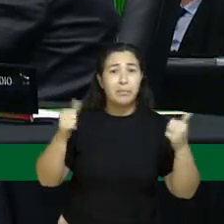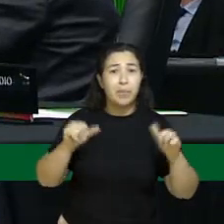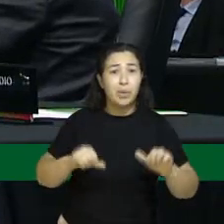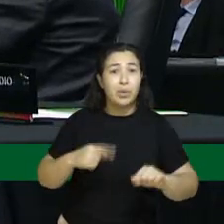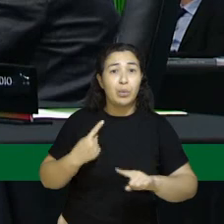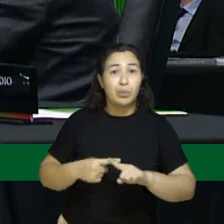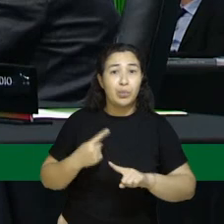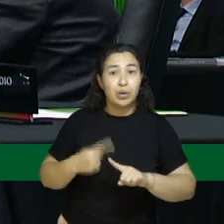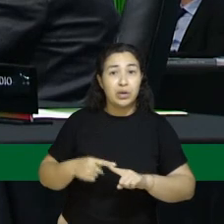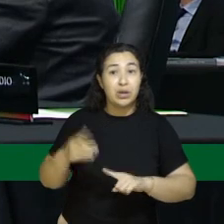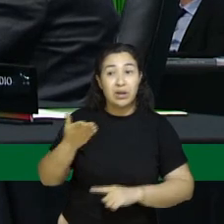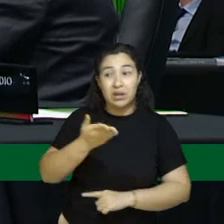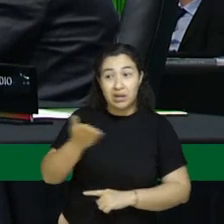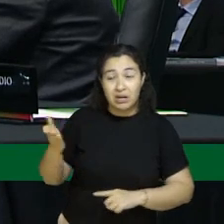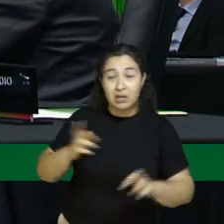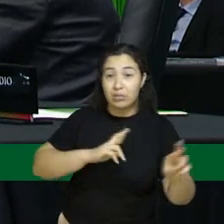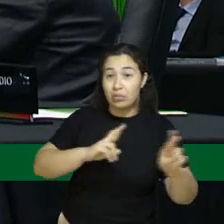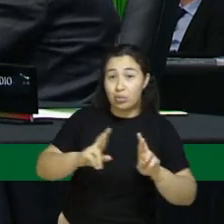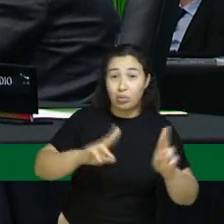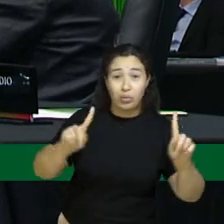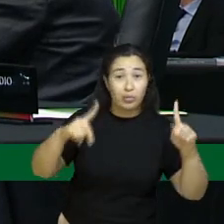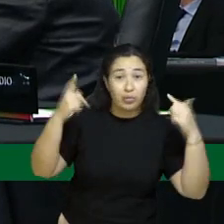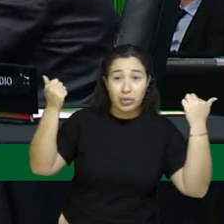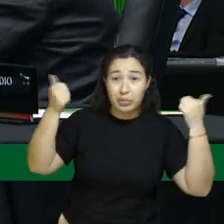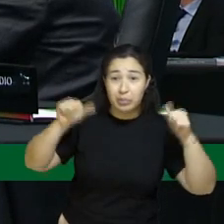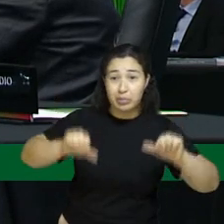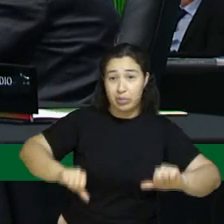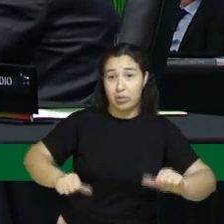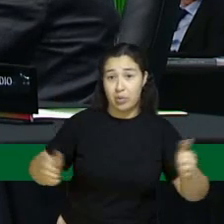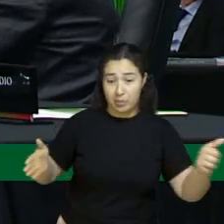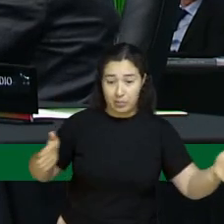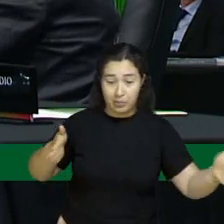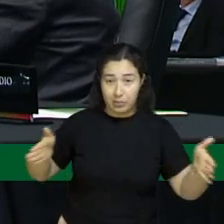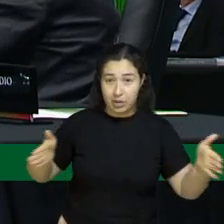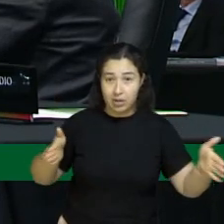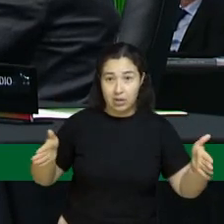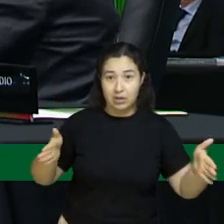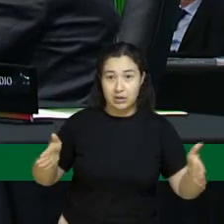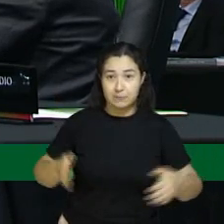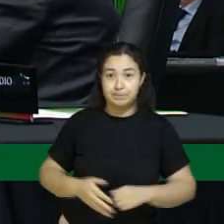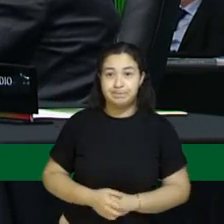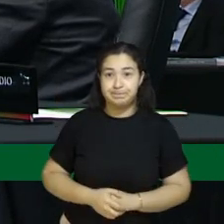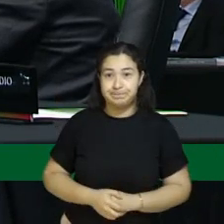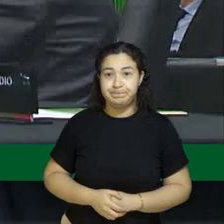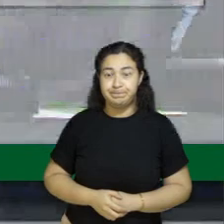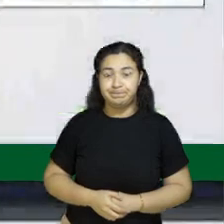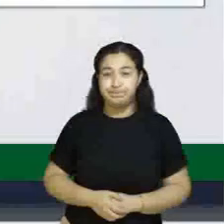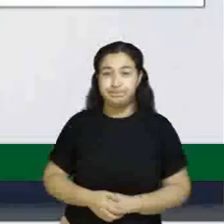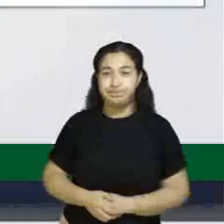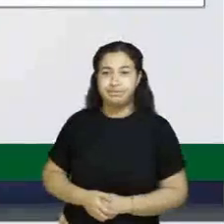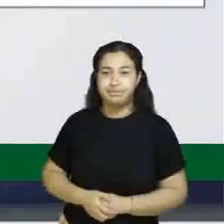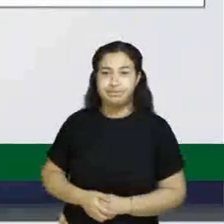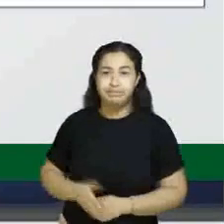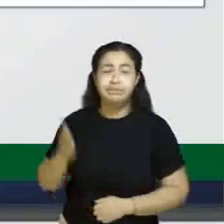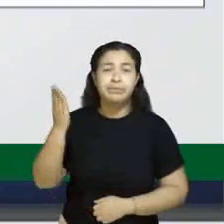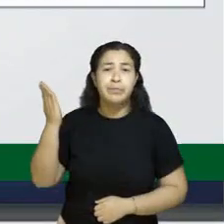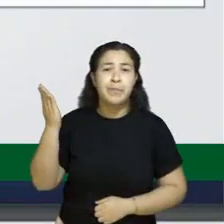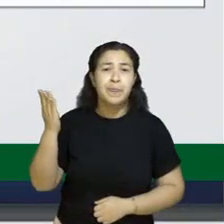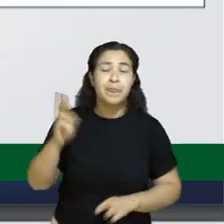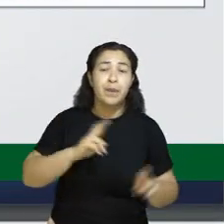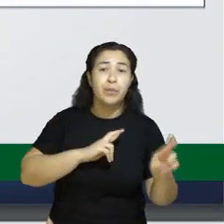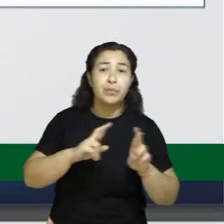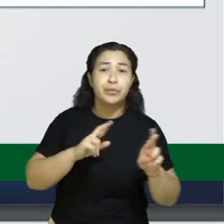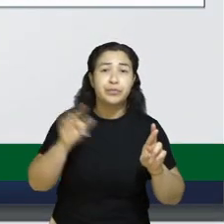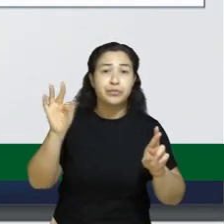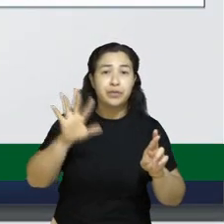que acabaram piorando nesse último período de apuração. Aqui um pouquinho das rodovias federais